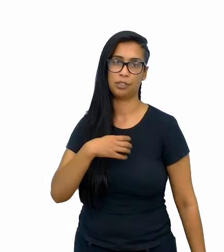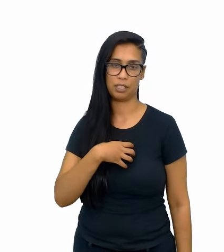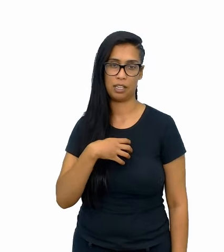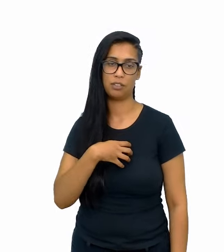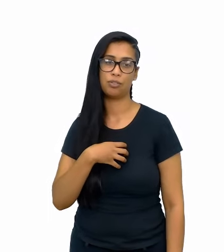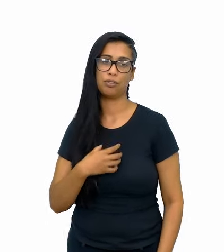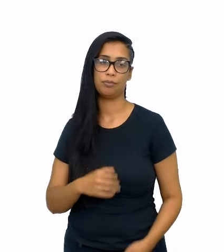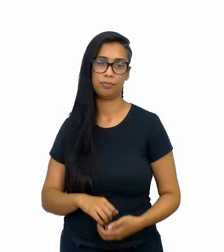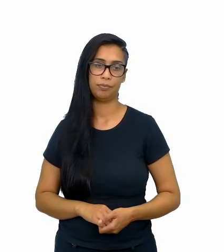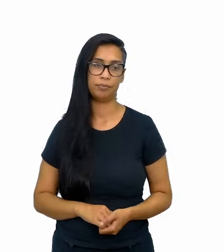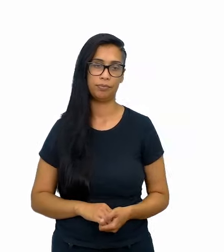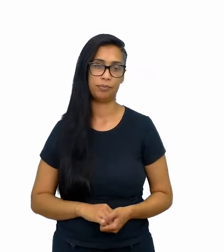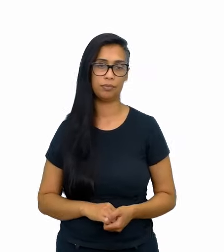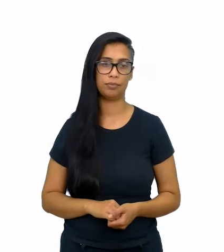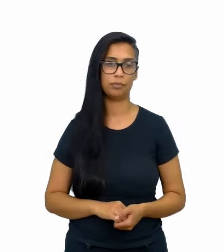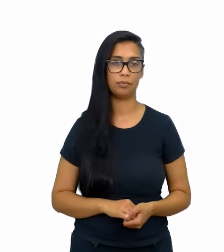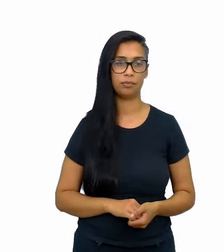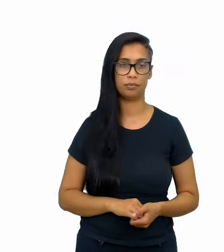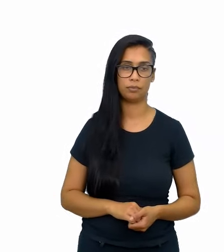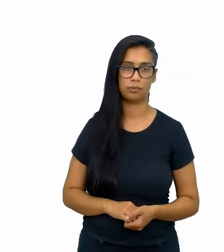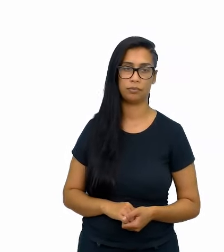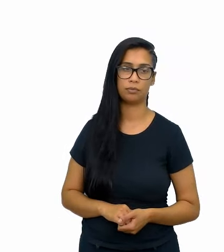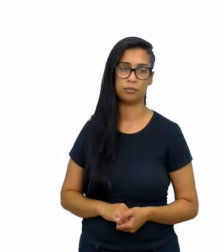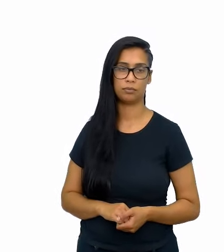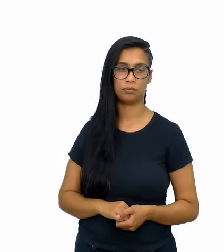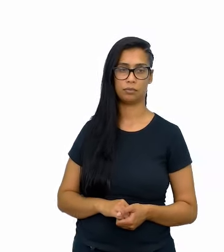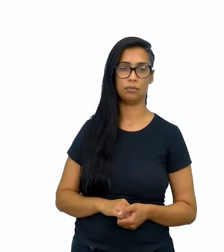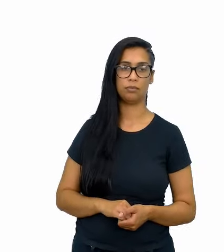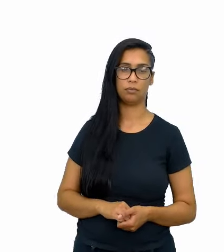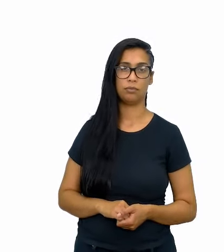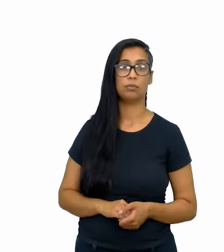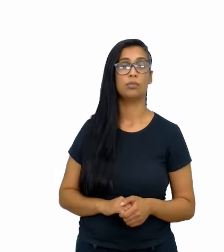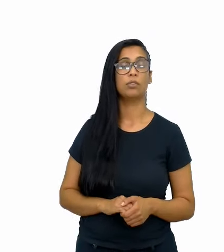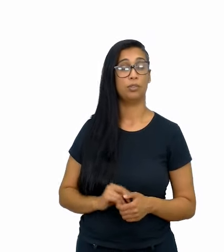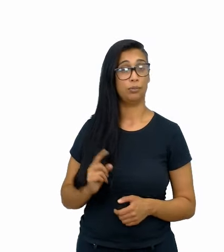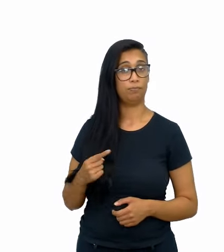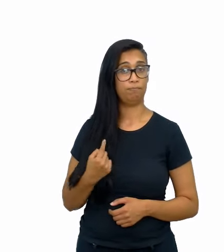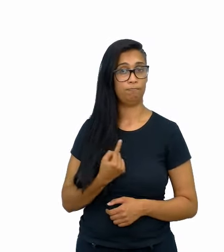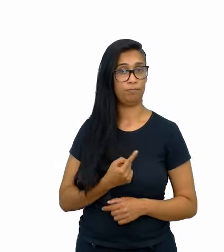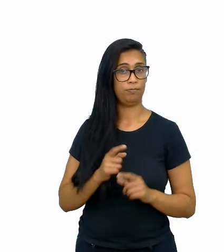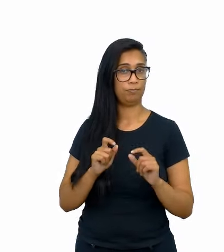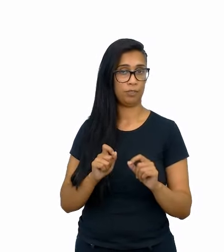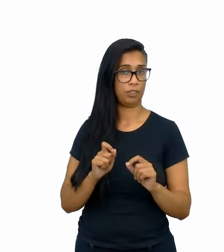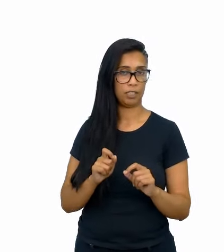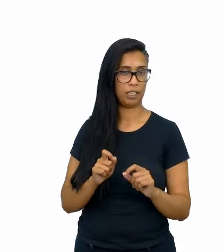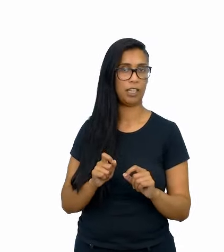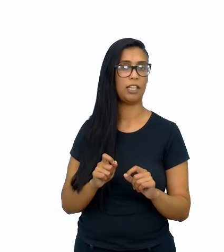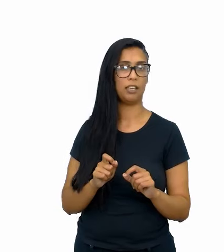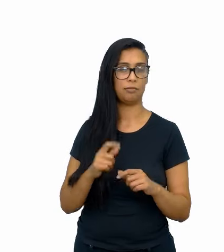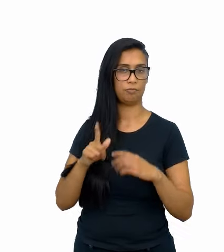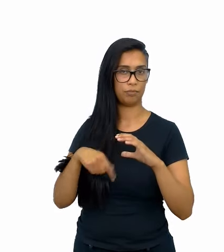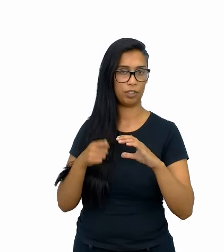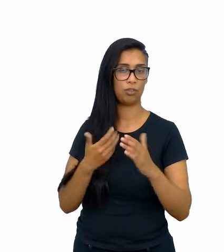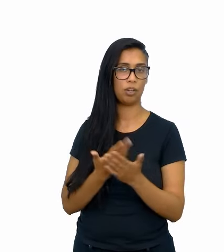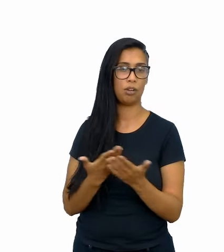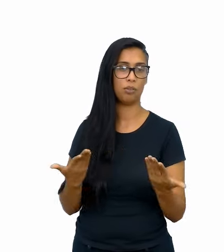falando. Então, sistematizando nossa formação, nós analisamos as aulas, nós discutimos a aplicação